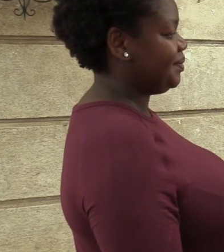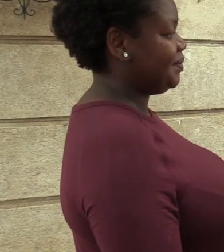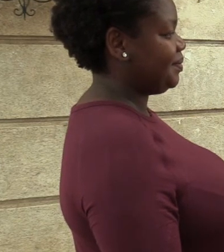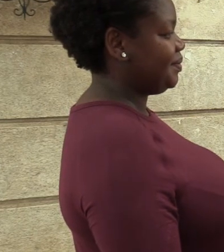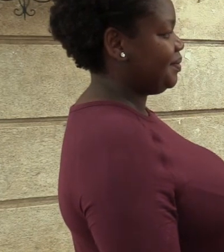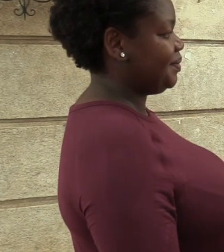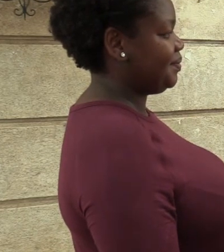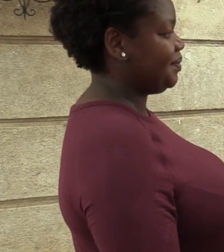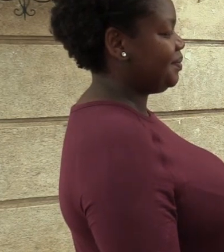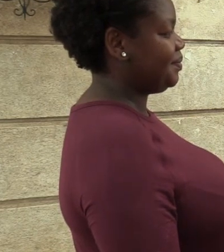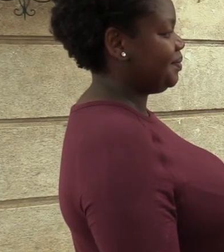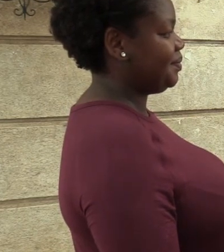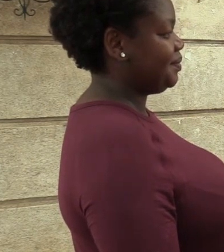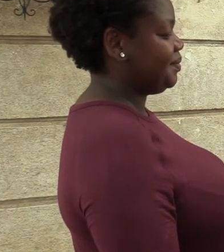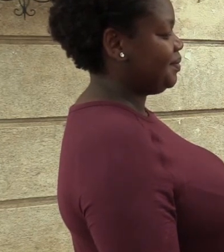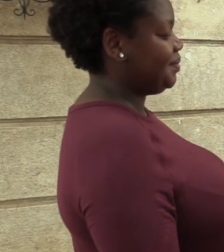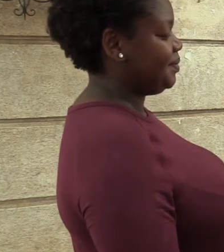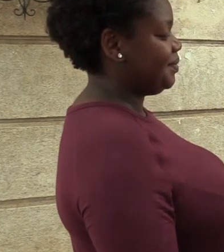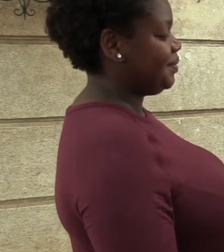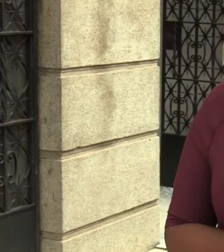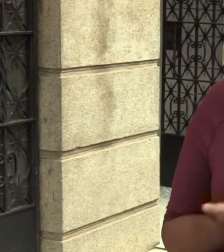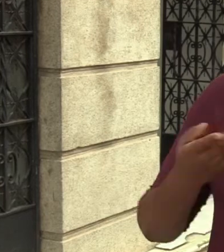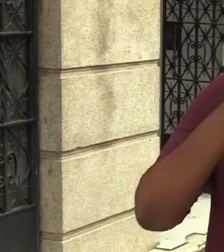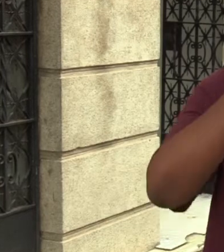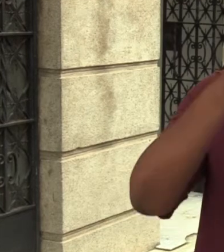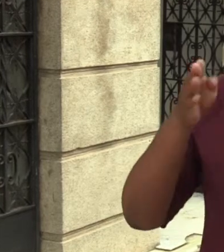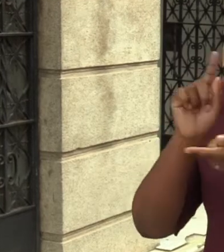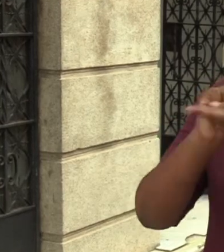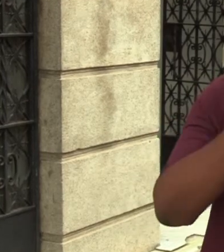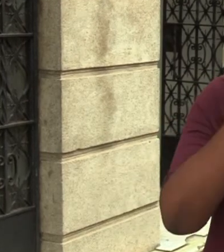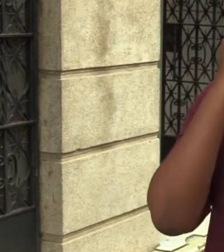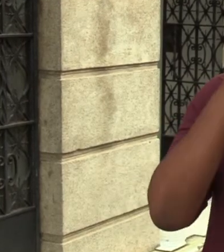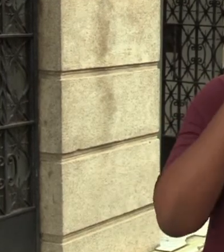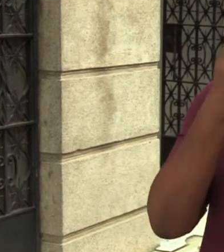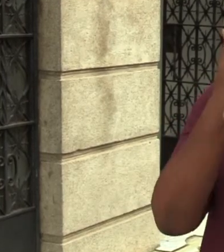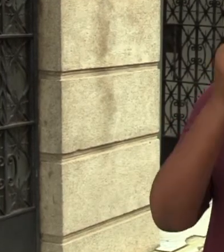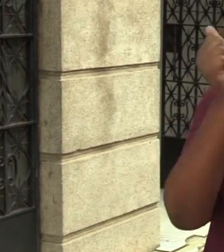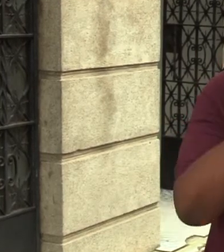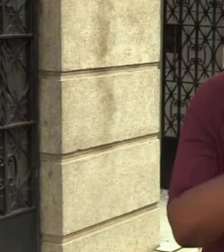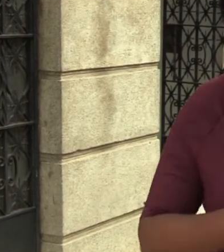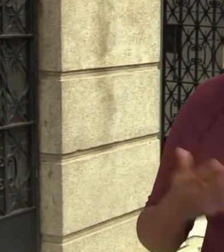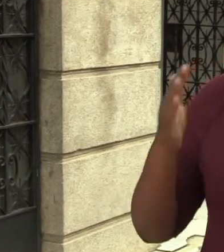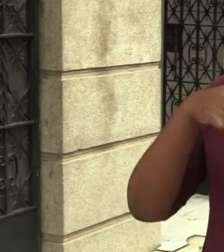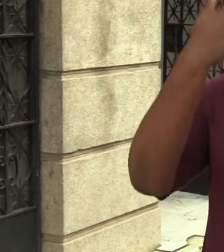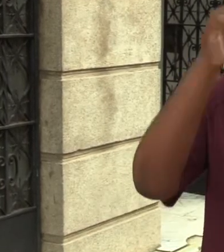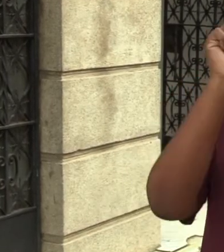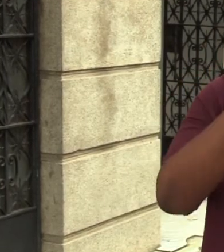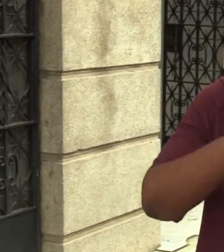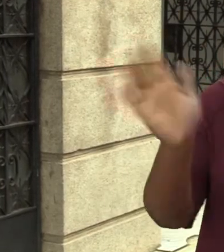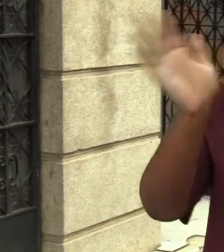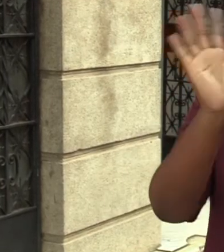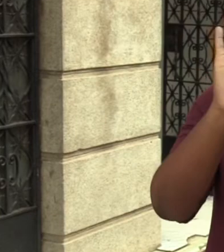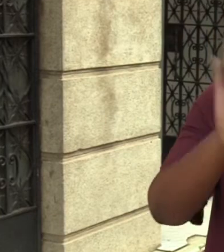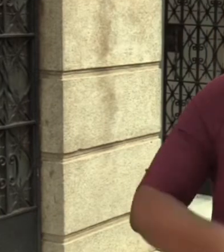hiv-cida Não se esqueça de exercitar aí em casa. Até ao